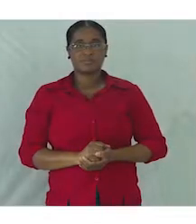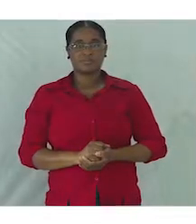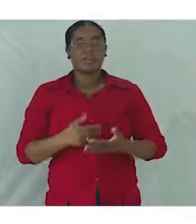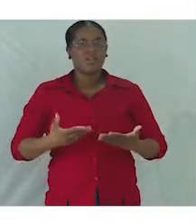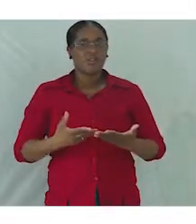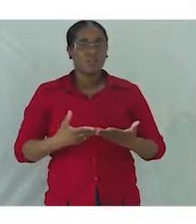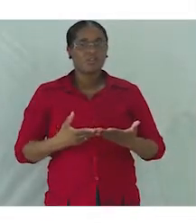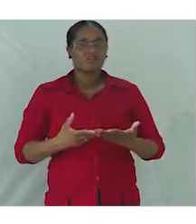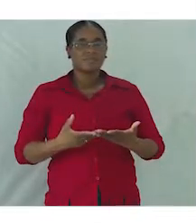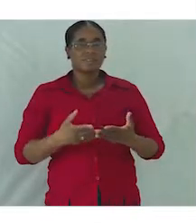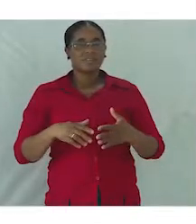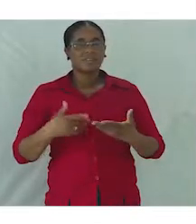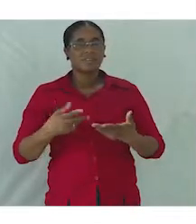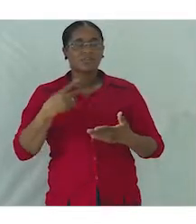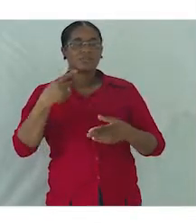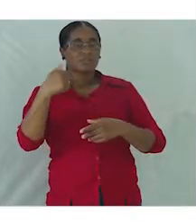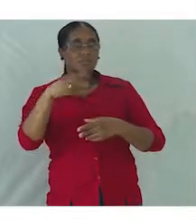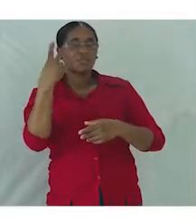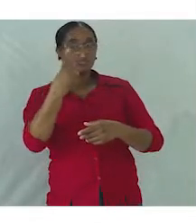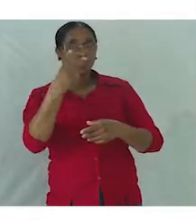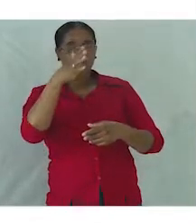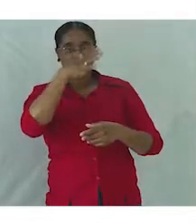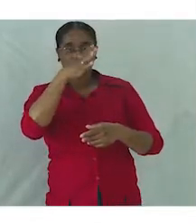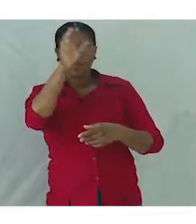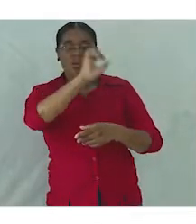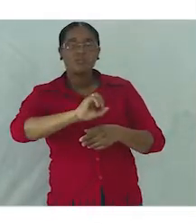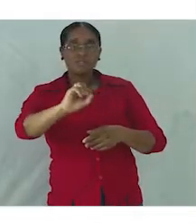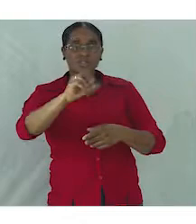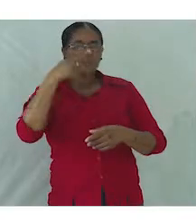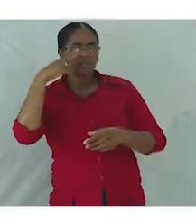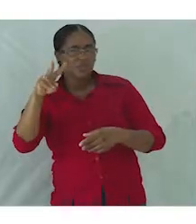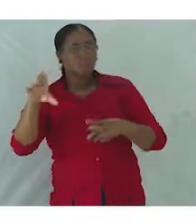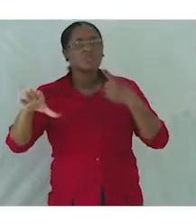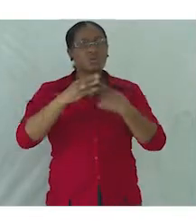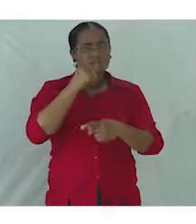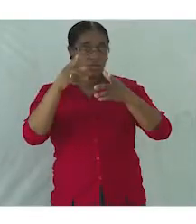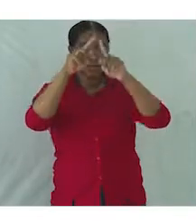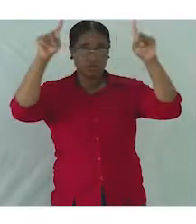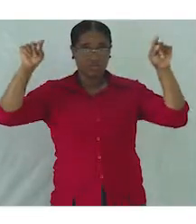Vamos passar duas atividades para vocês verem se conseguem fazer.